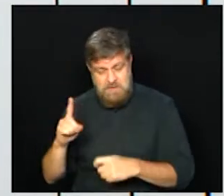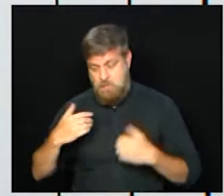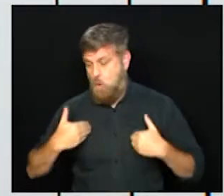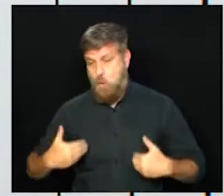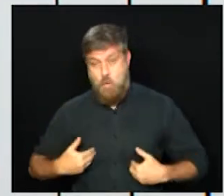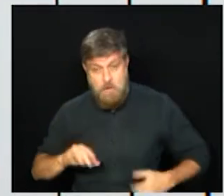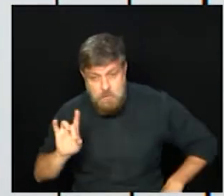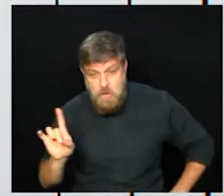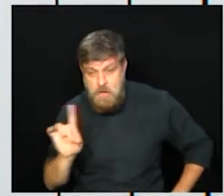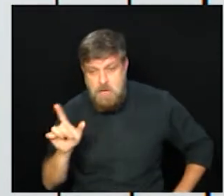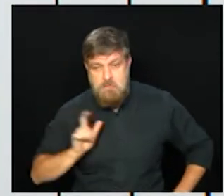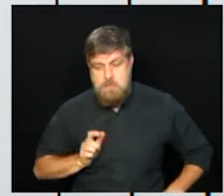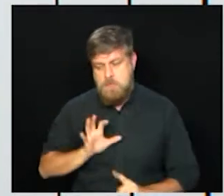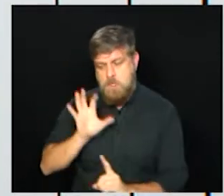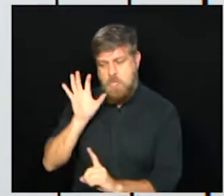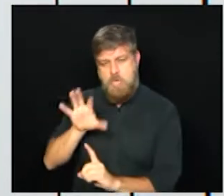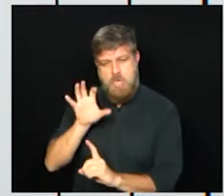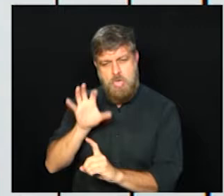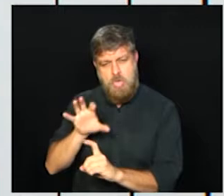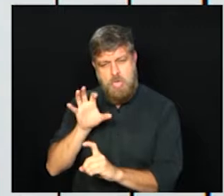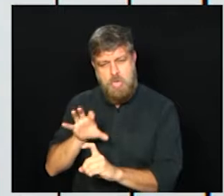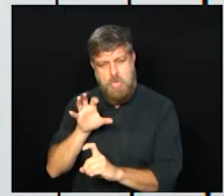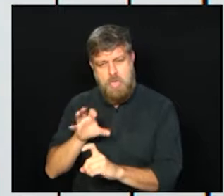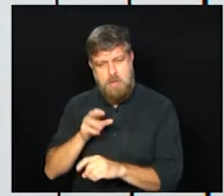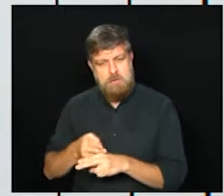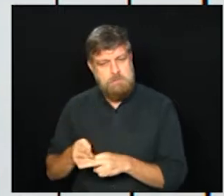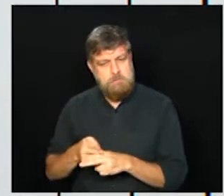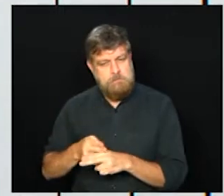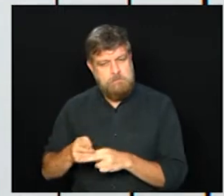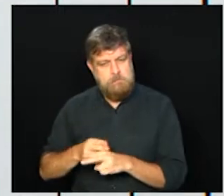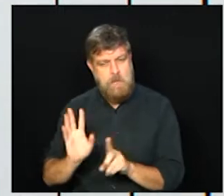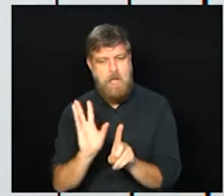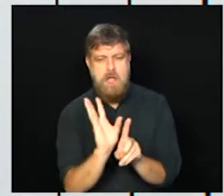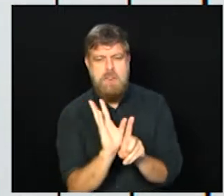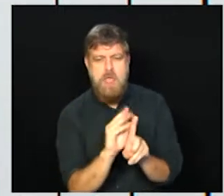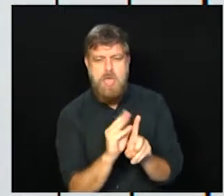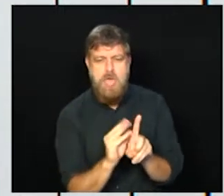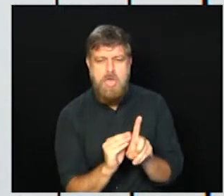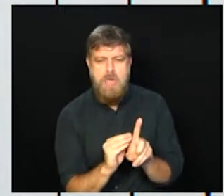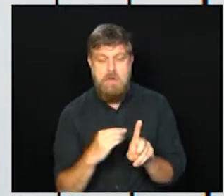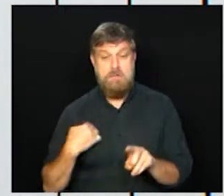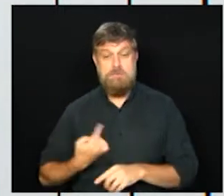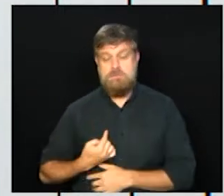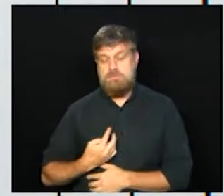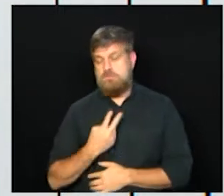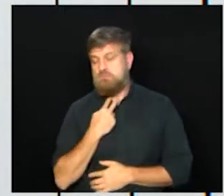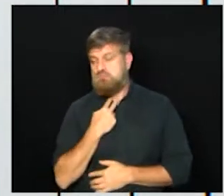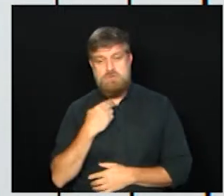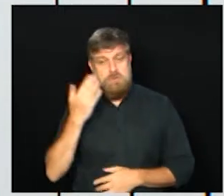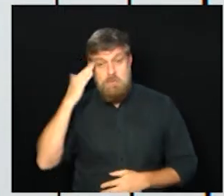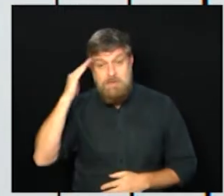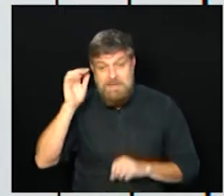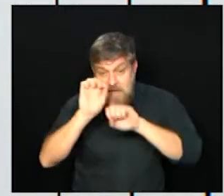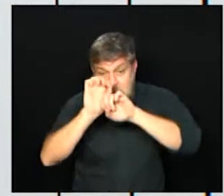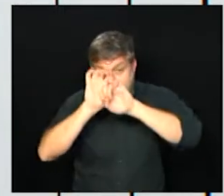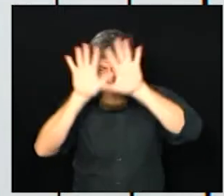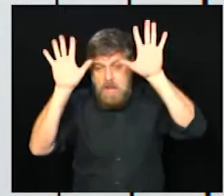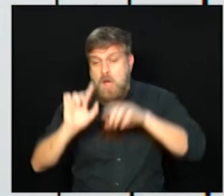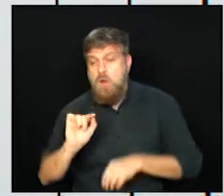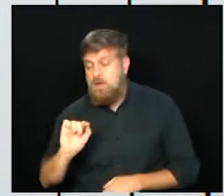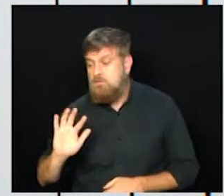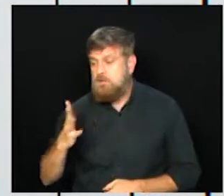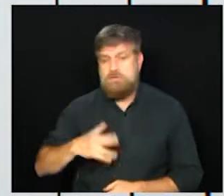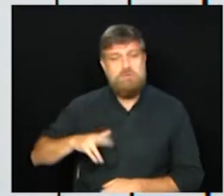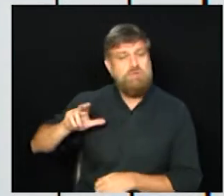às vezes tem a moral, a patrimonial, a sexual, e se a gente não tiver isso nítido na nossa cabeça, a gente nunca vai